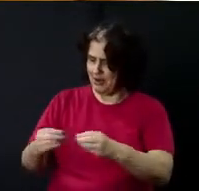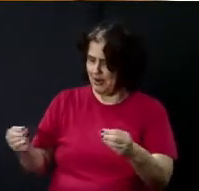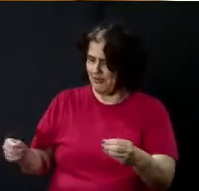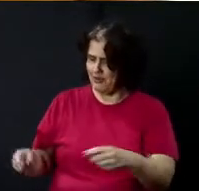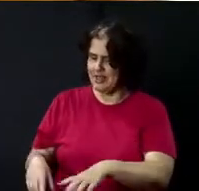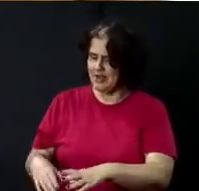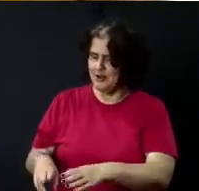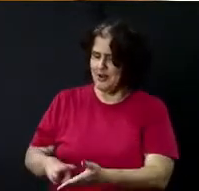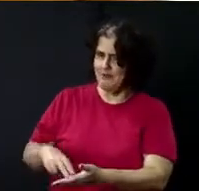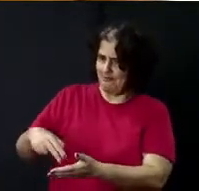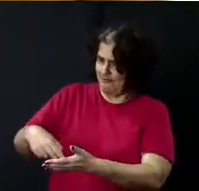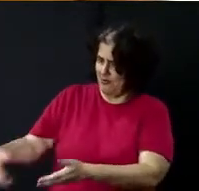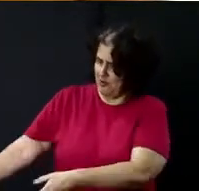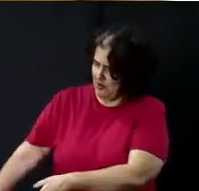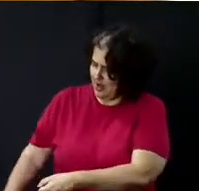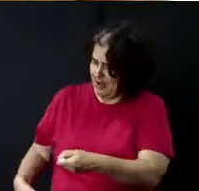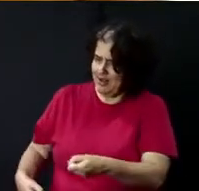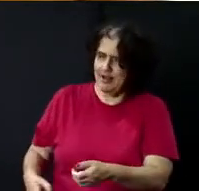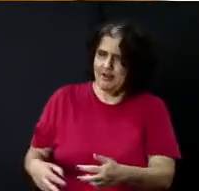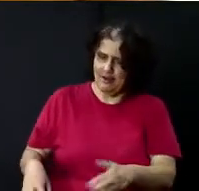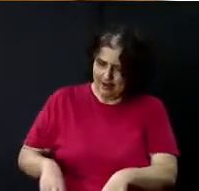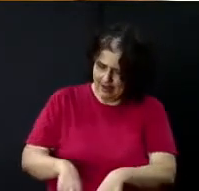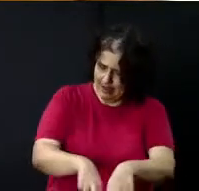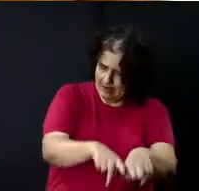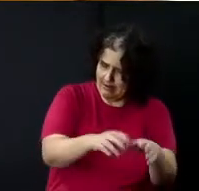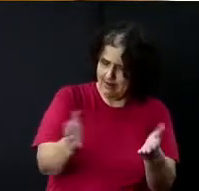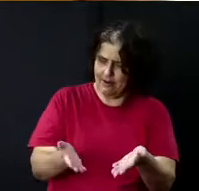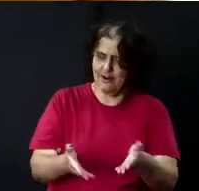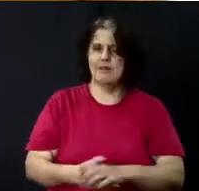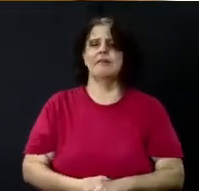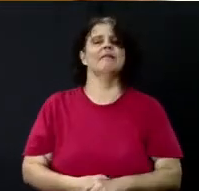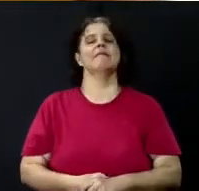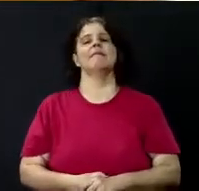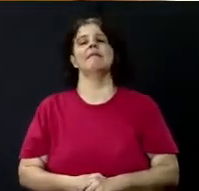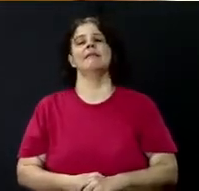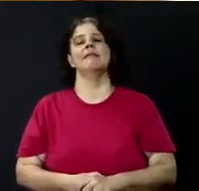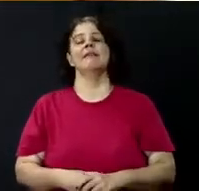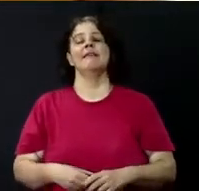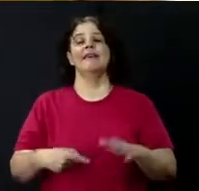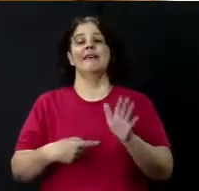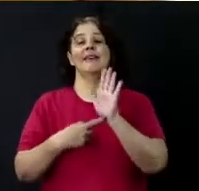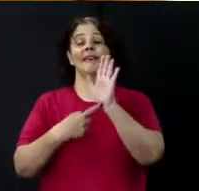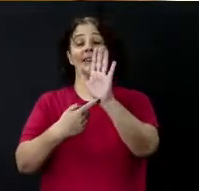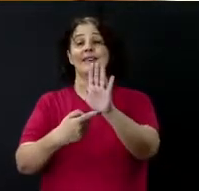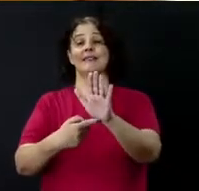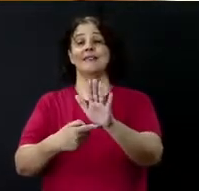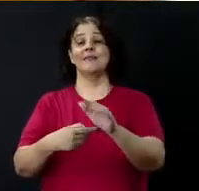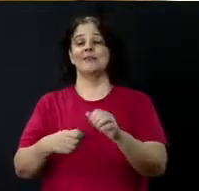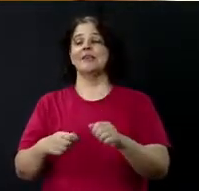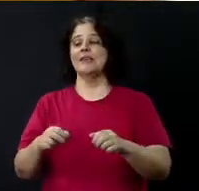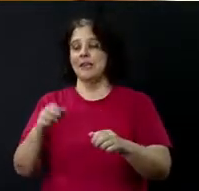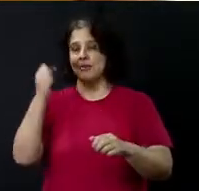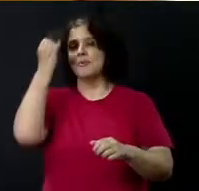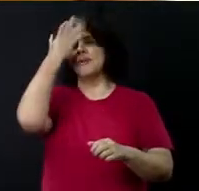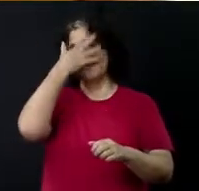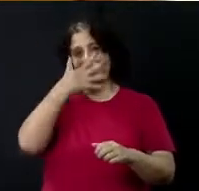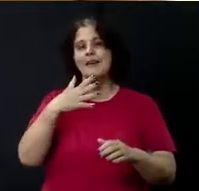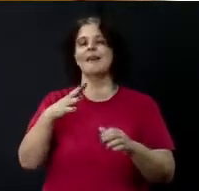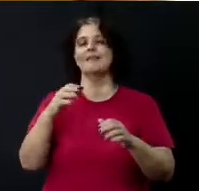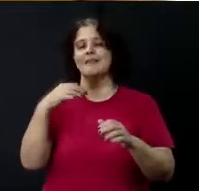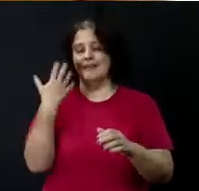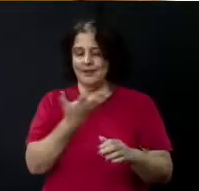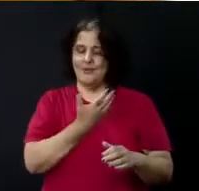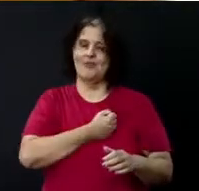é instrumento. É uma demonstração bonita, uma demonstração que é por graça. Depois dessas